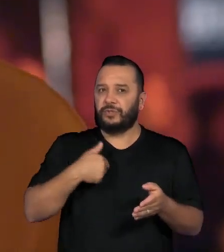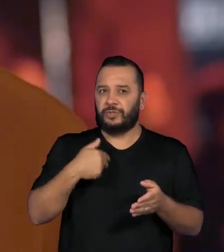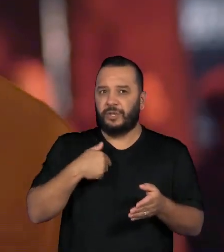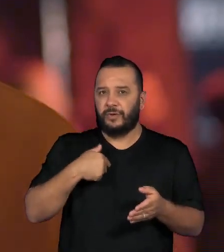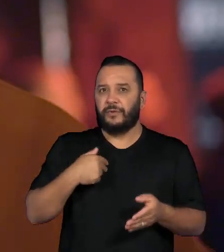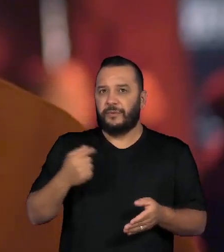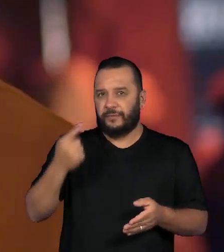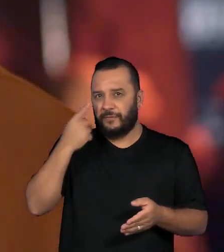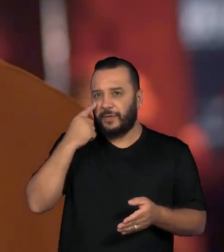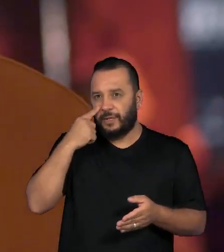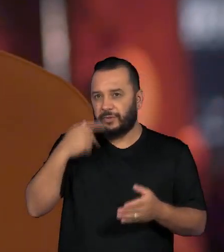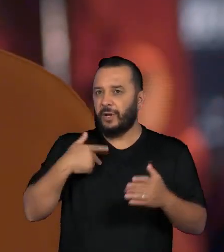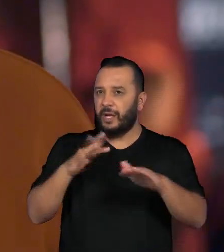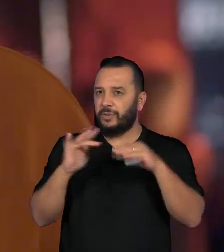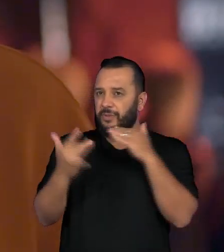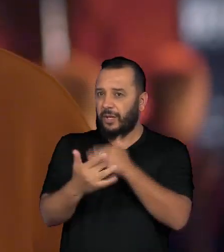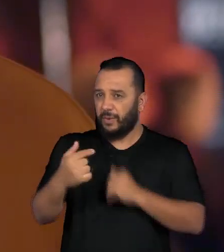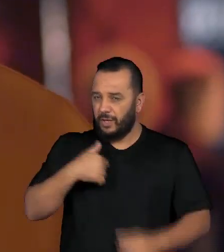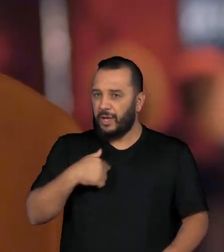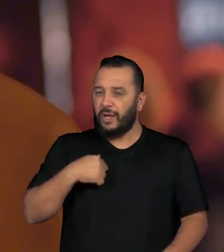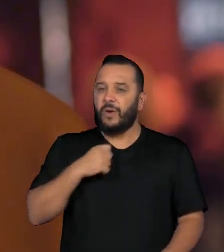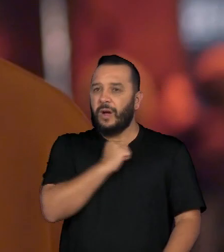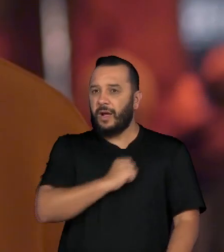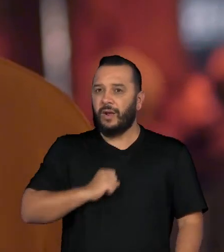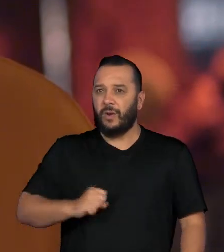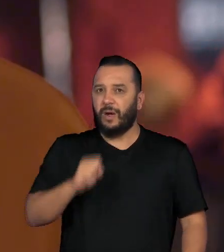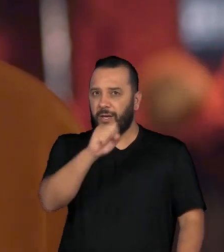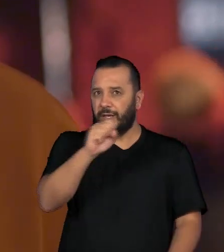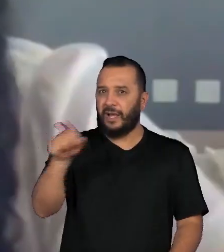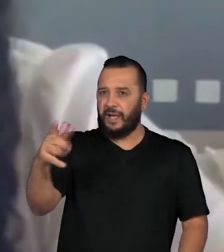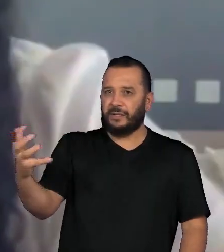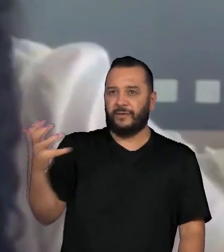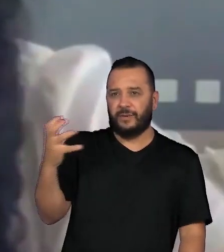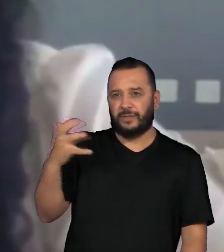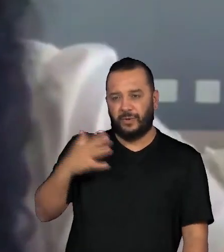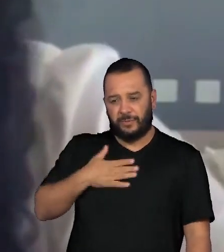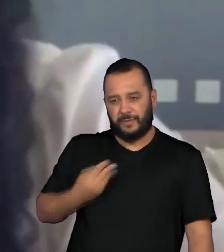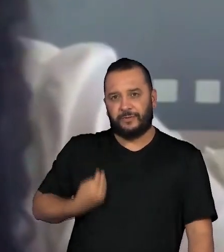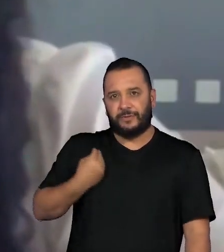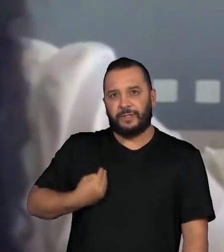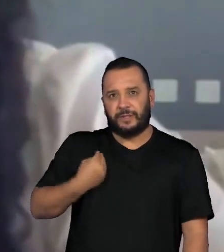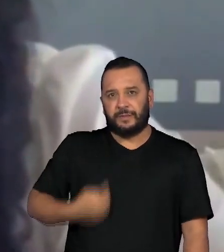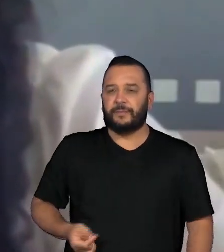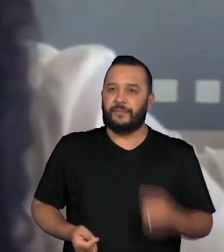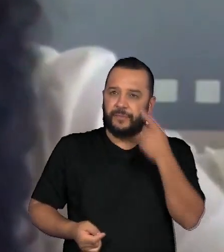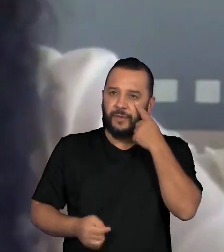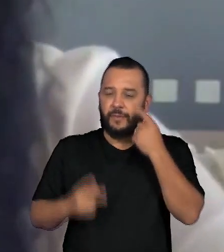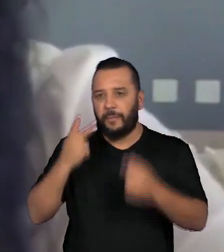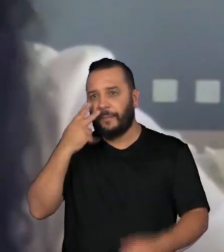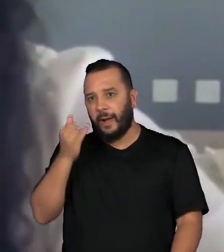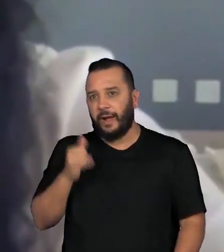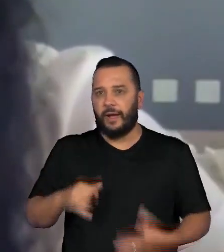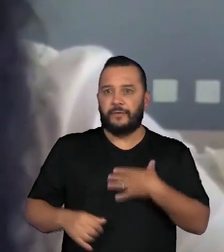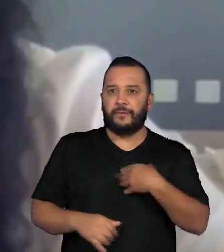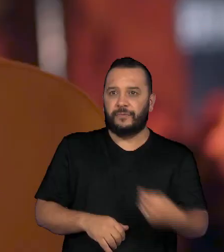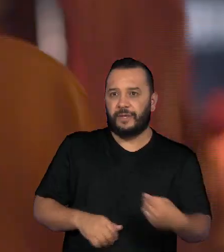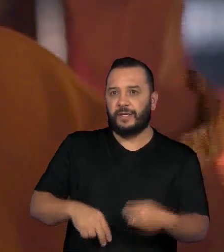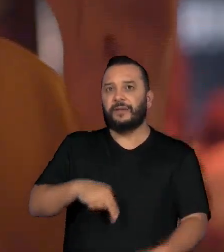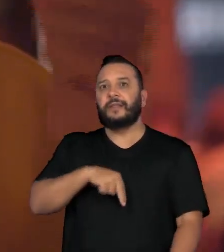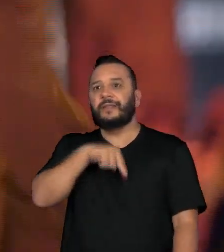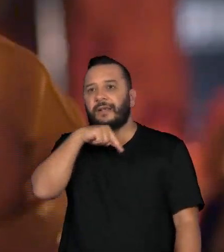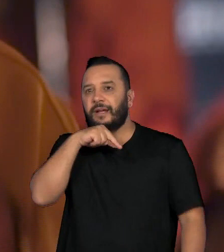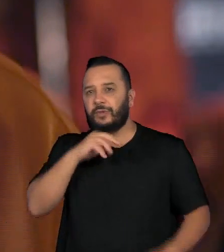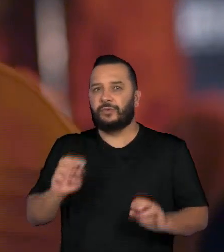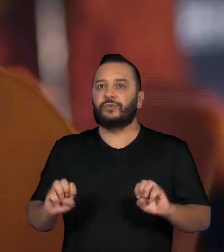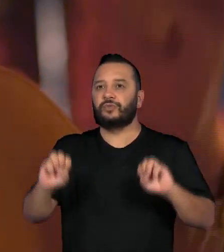redes que eu sou o herói de alguém. Eles me transformaram nisso. Eu vi pai, filho e neto no show. Isso